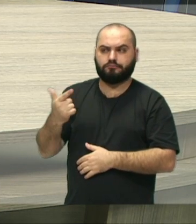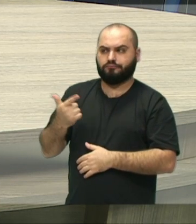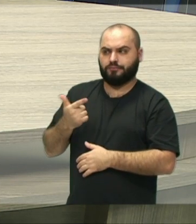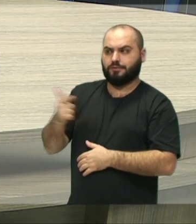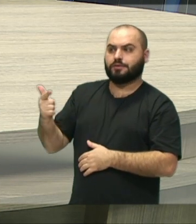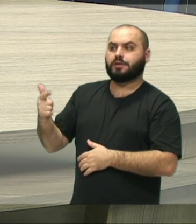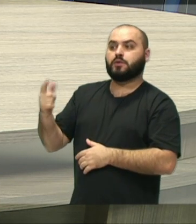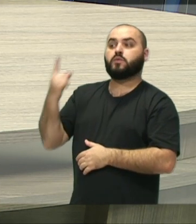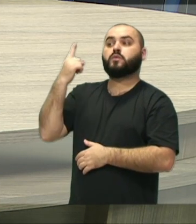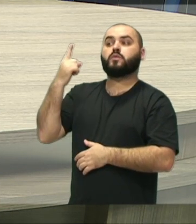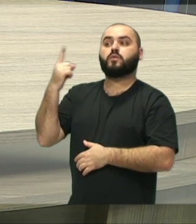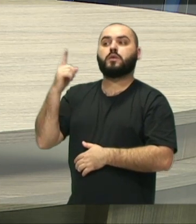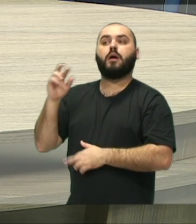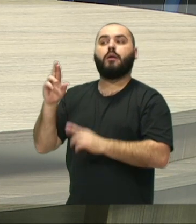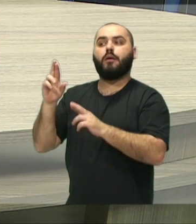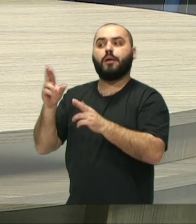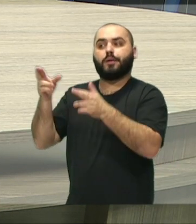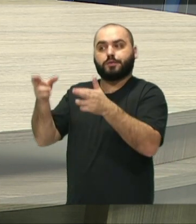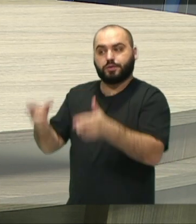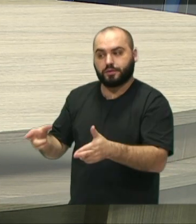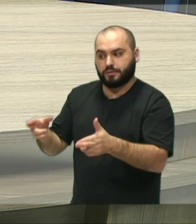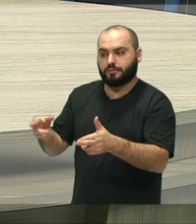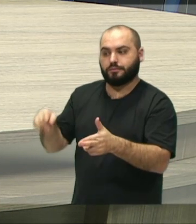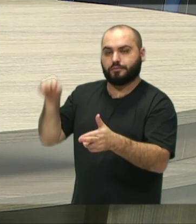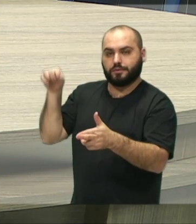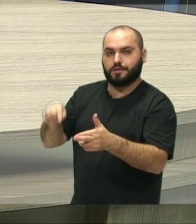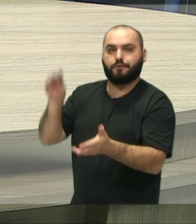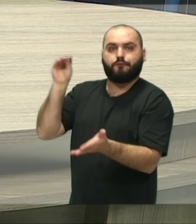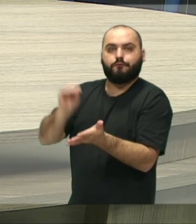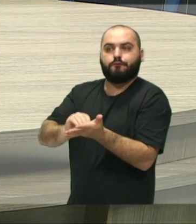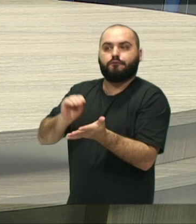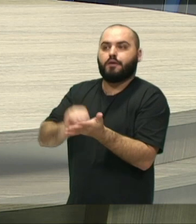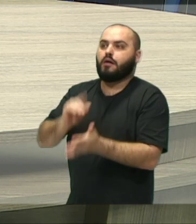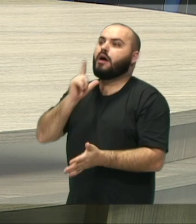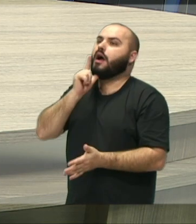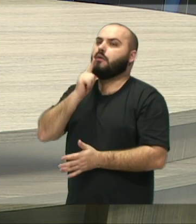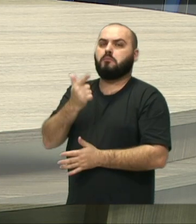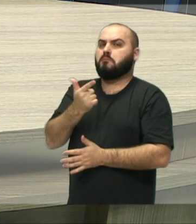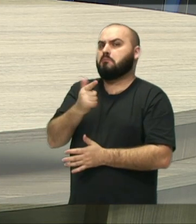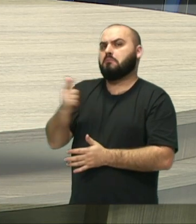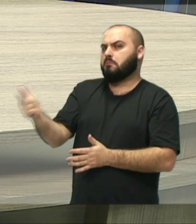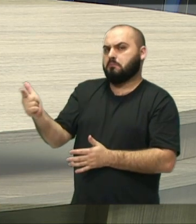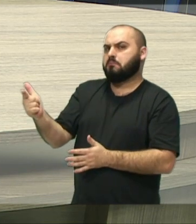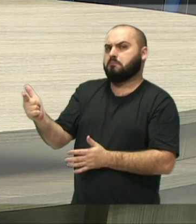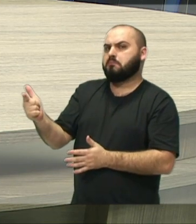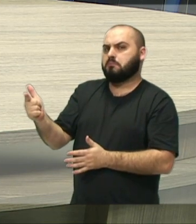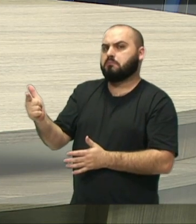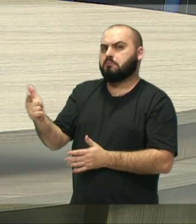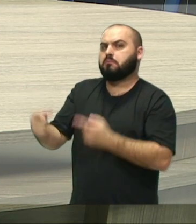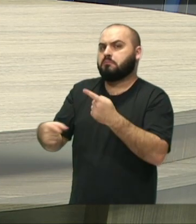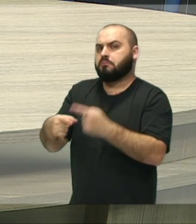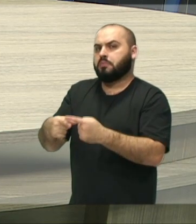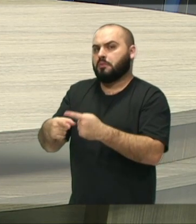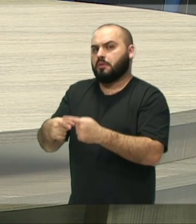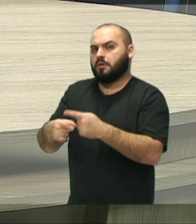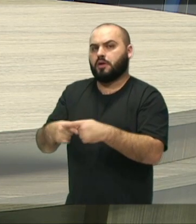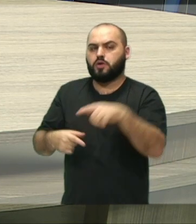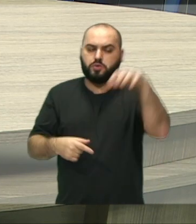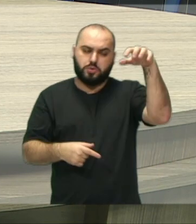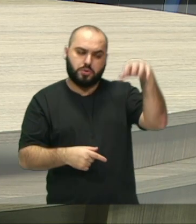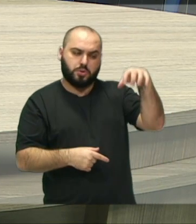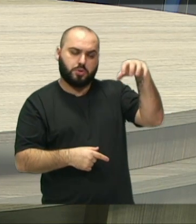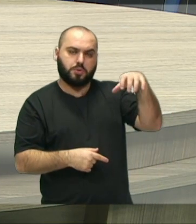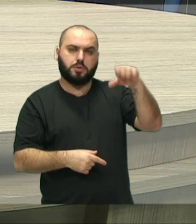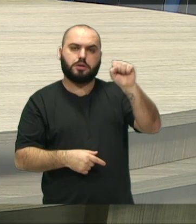em uma região em que tradicionalmente falte água, muito em função de seca, principalmente em função